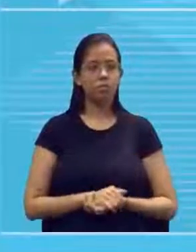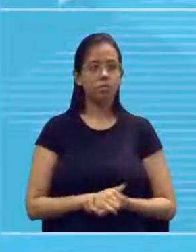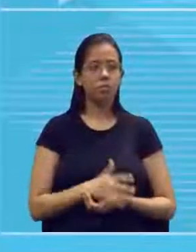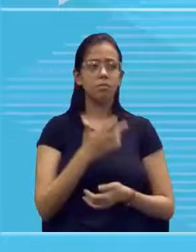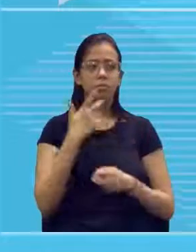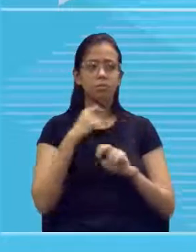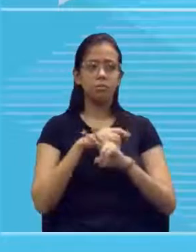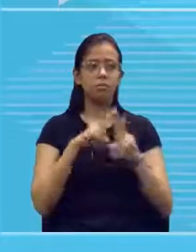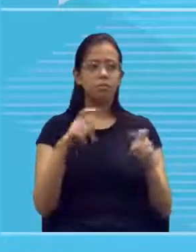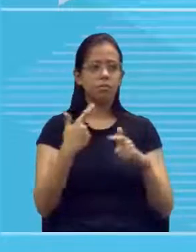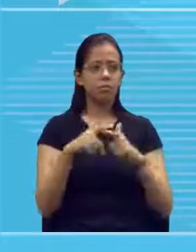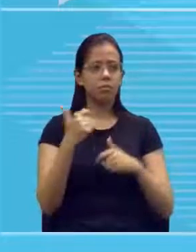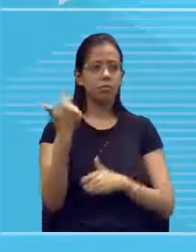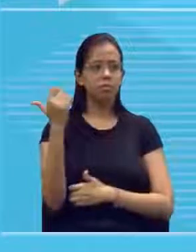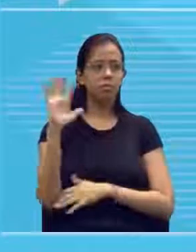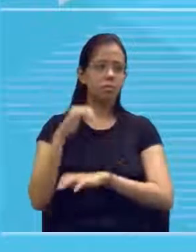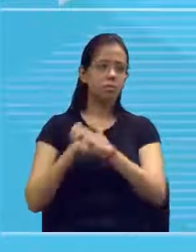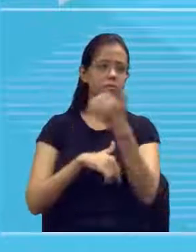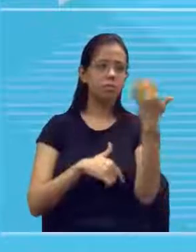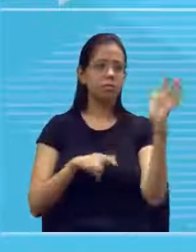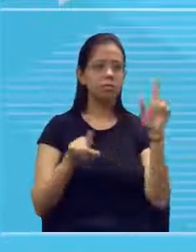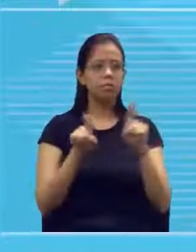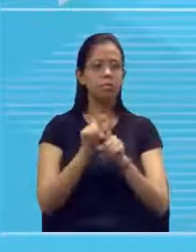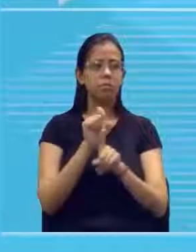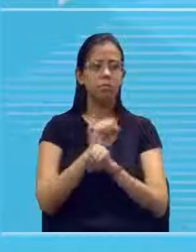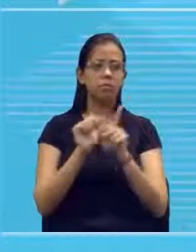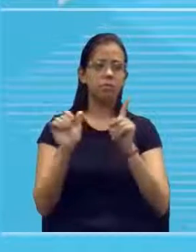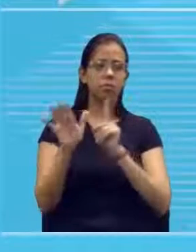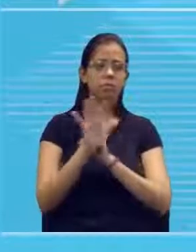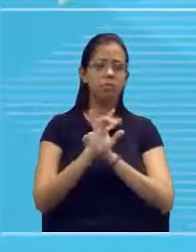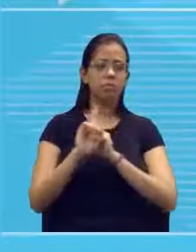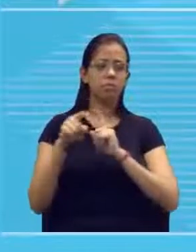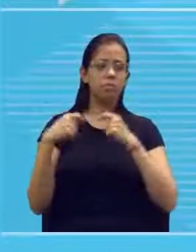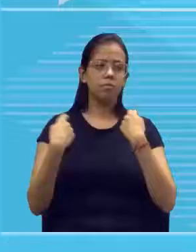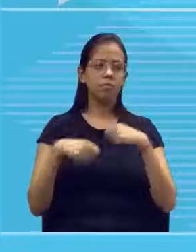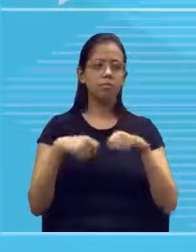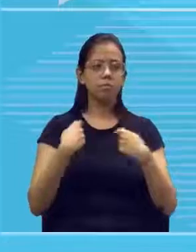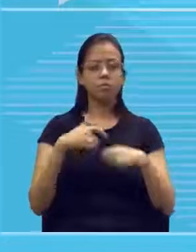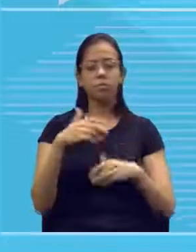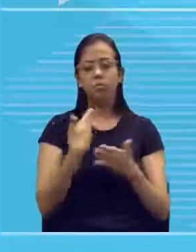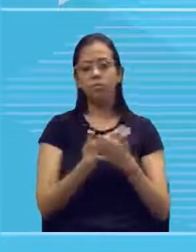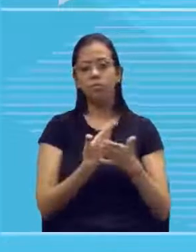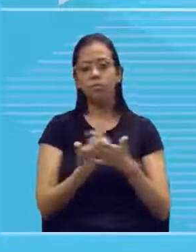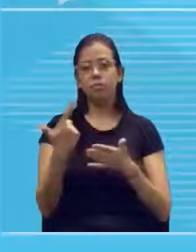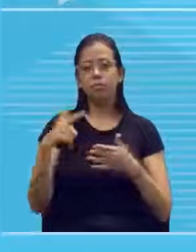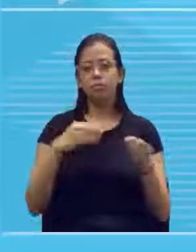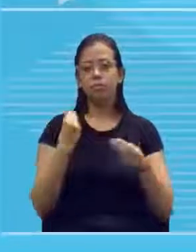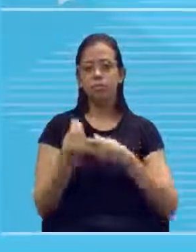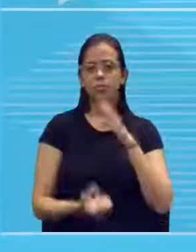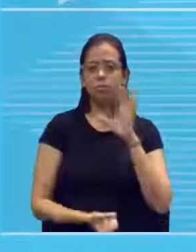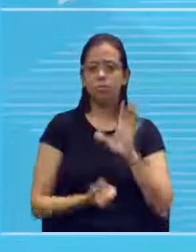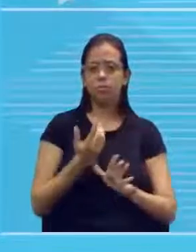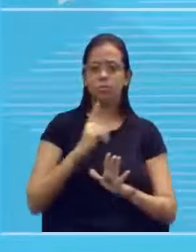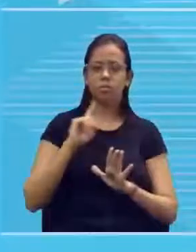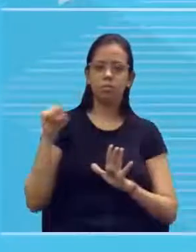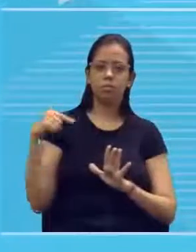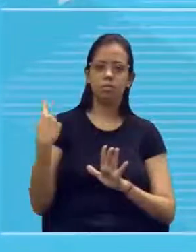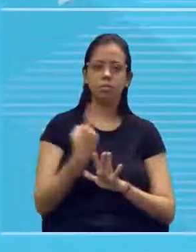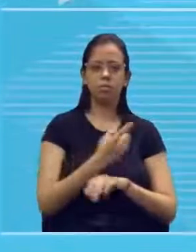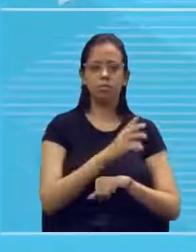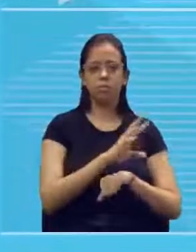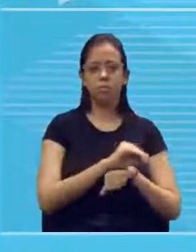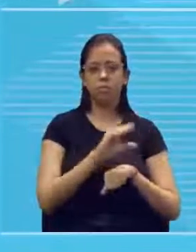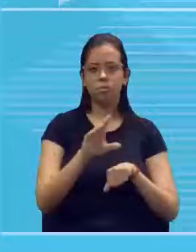crises ambientais sociais né é a gente precisa Rever essa forma de construção do nosso conhecimento